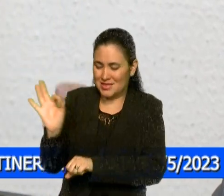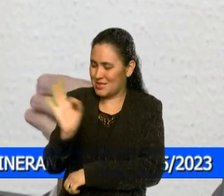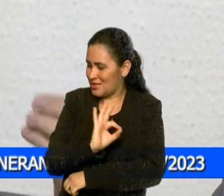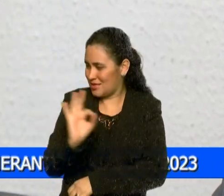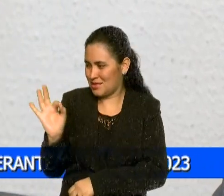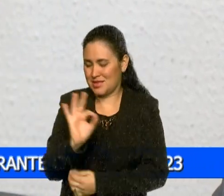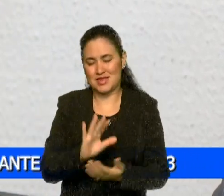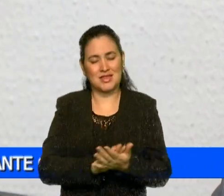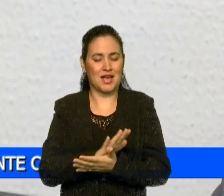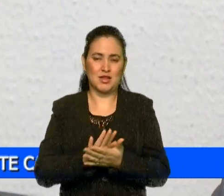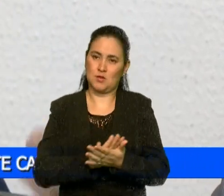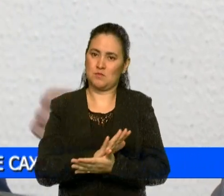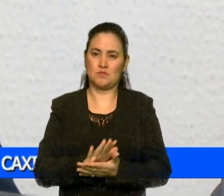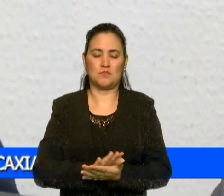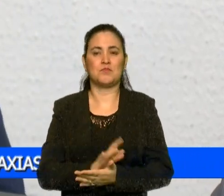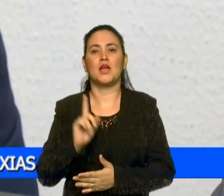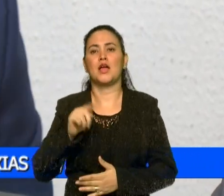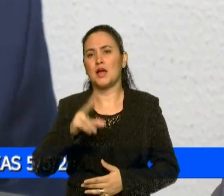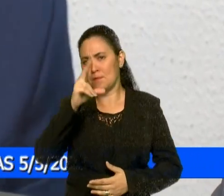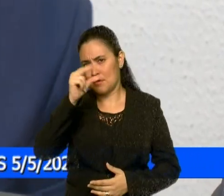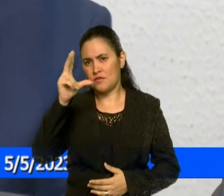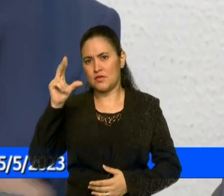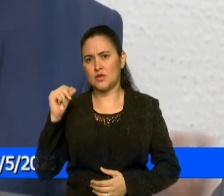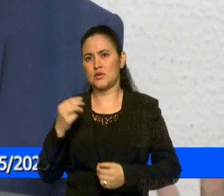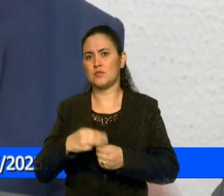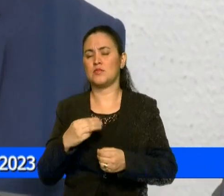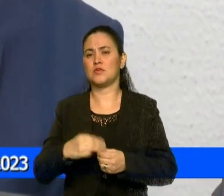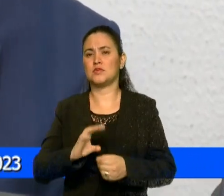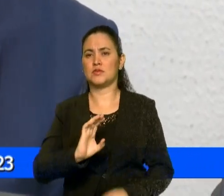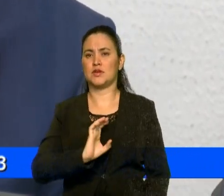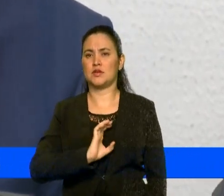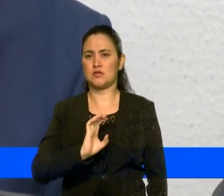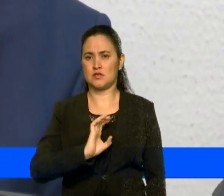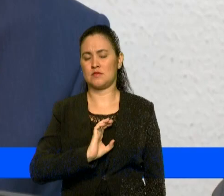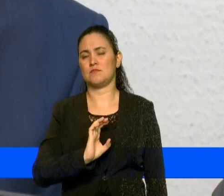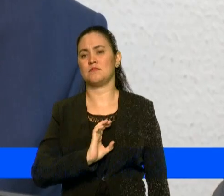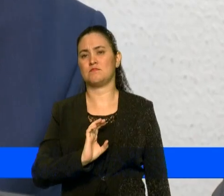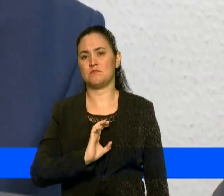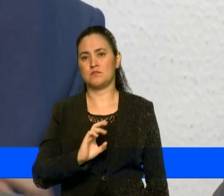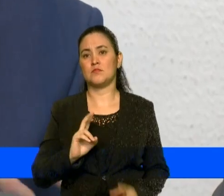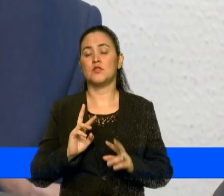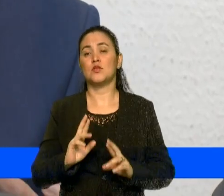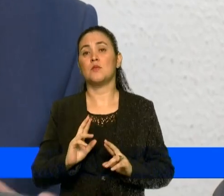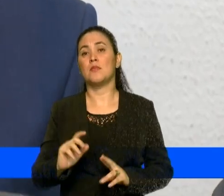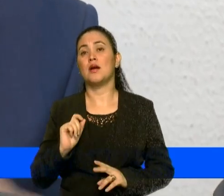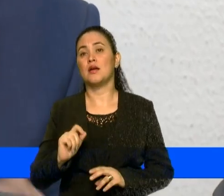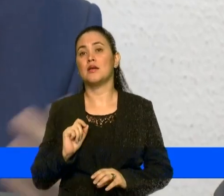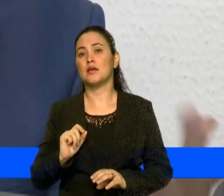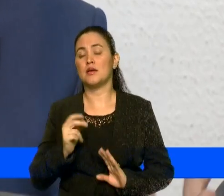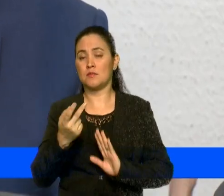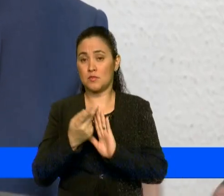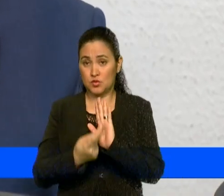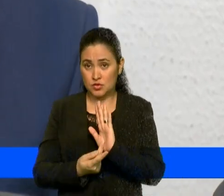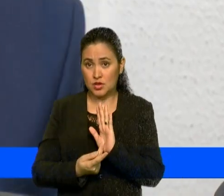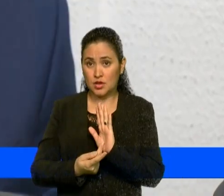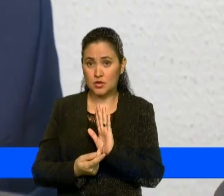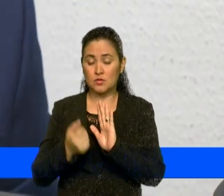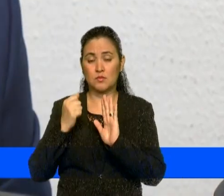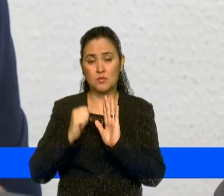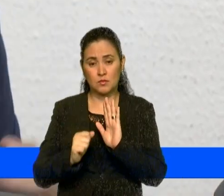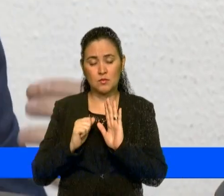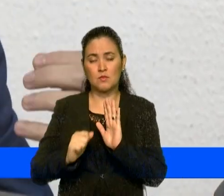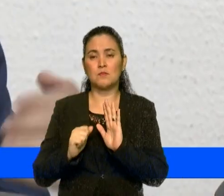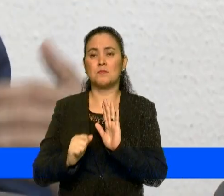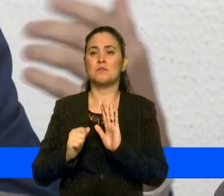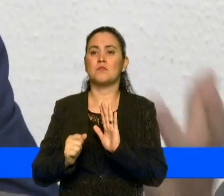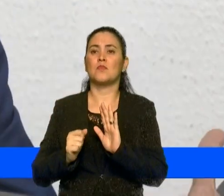esse projeto municipal possa ser levado aos nossos prefeitos do Estado do Maranhão, que possa, no patamar de cada cidade, que